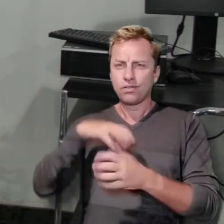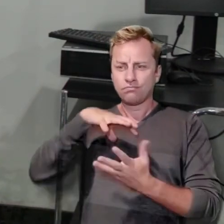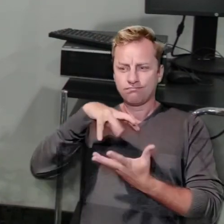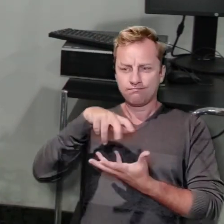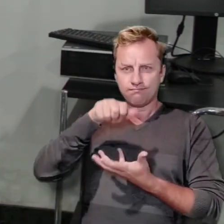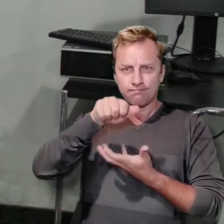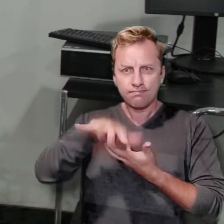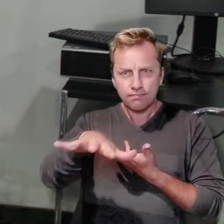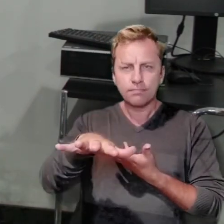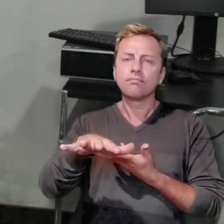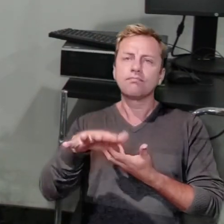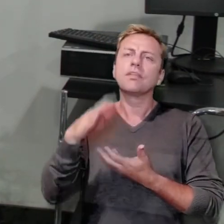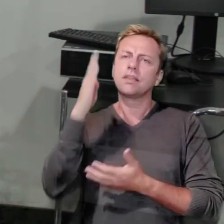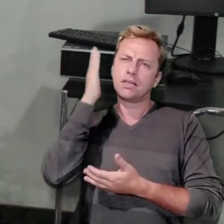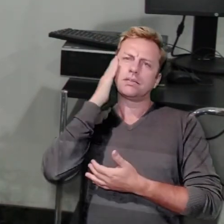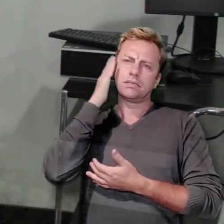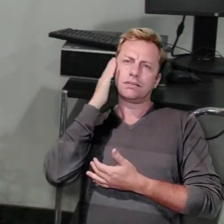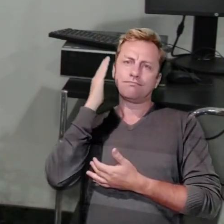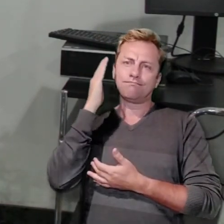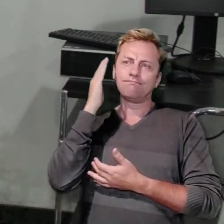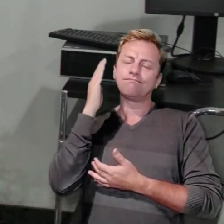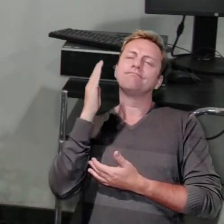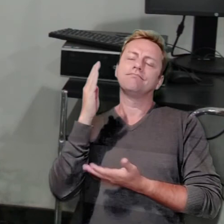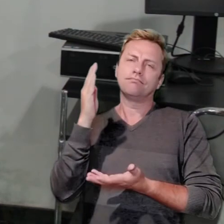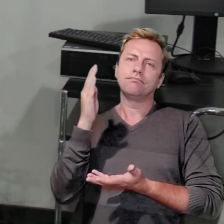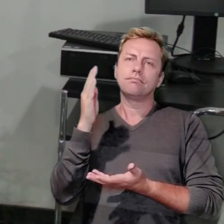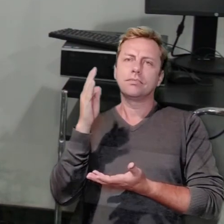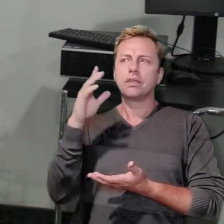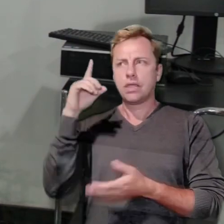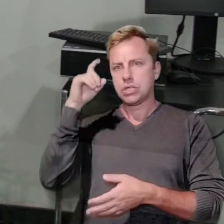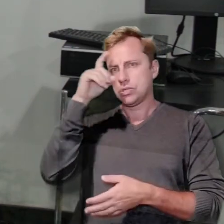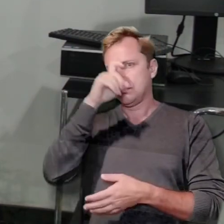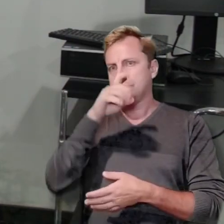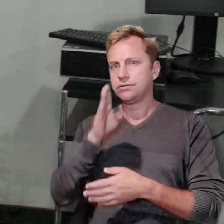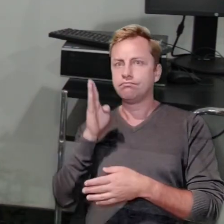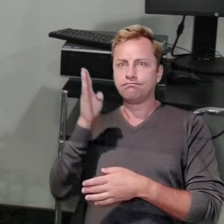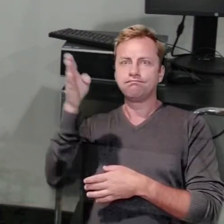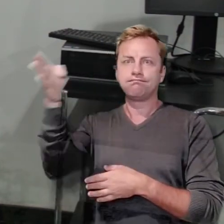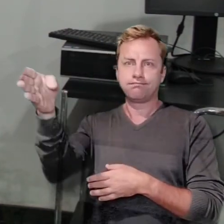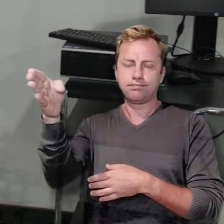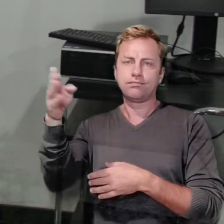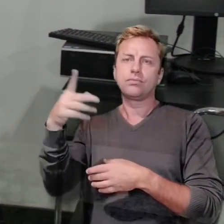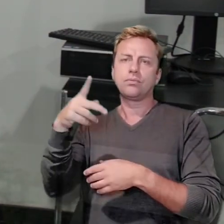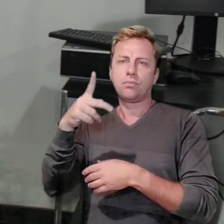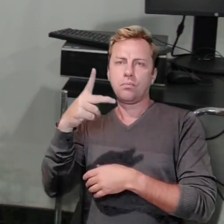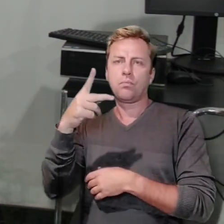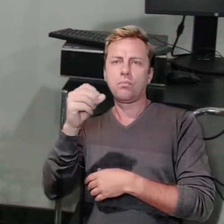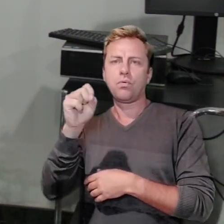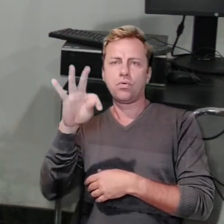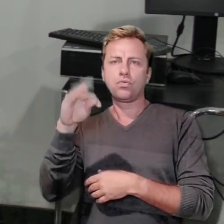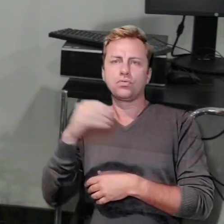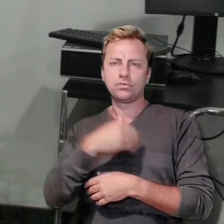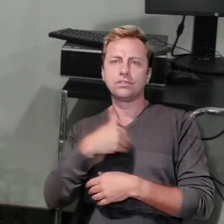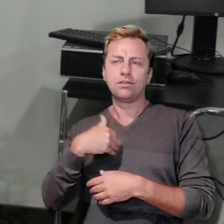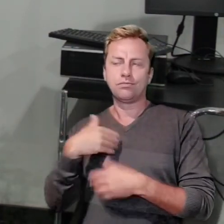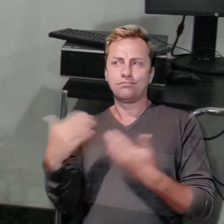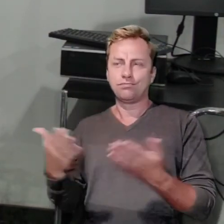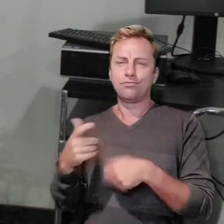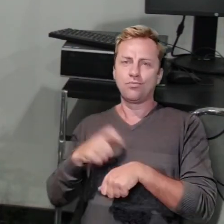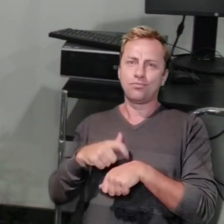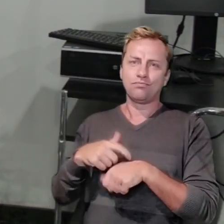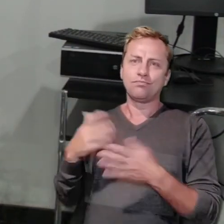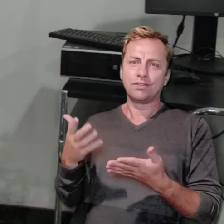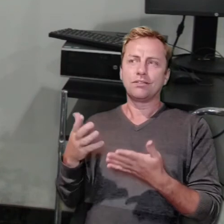do enfrentamento da pandemia, a gente reconhece que é difícil você ir a um posto de saúde porque